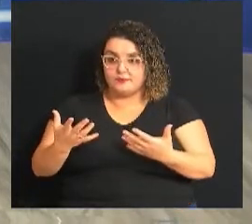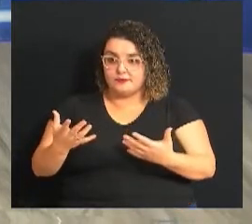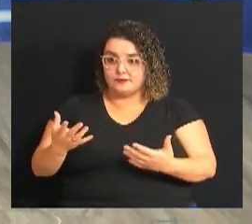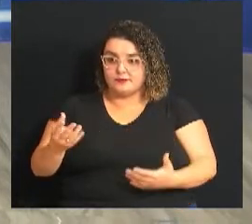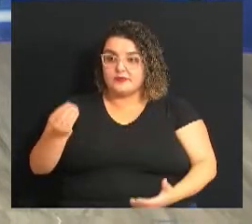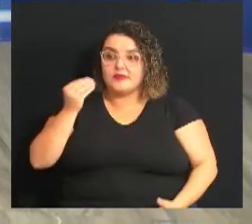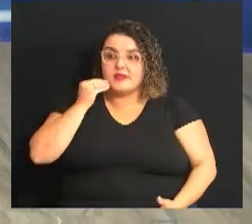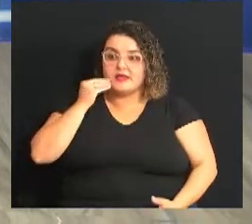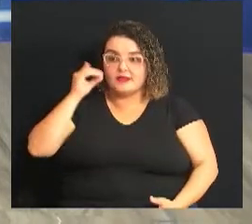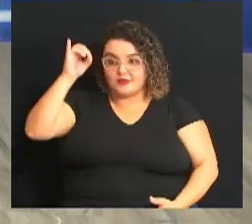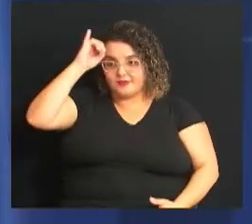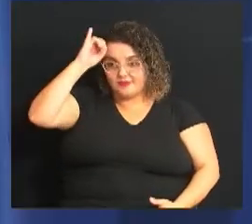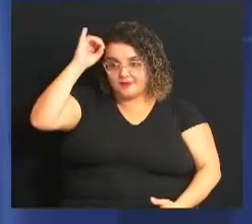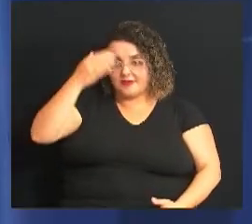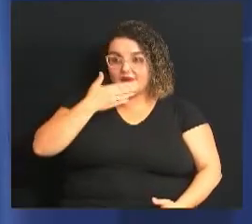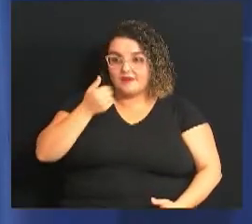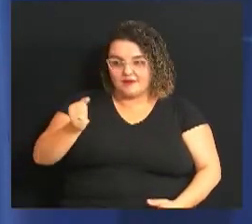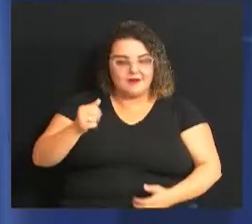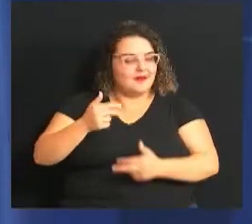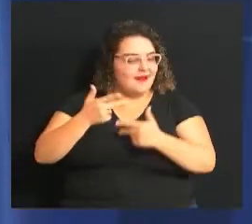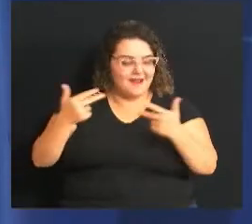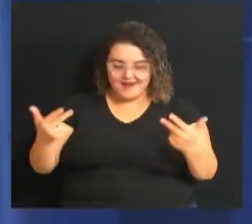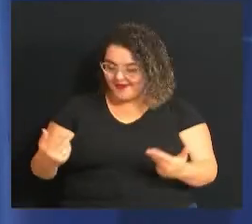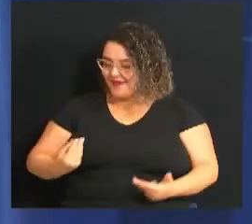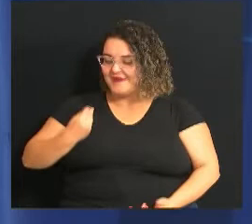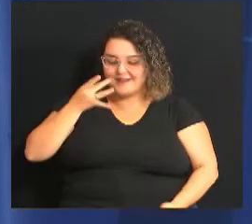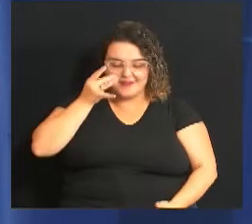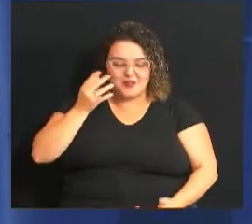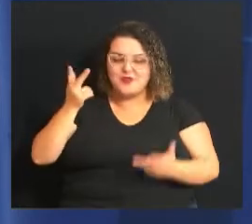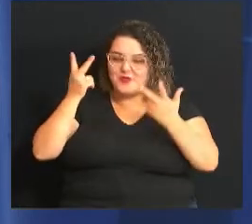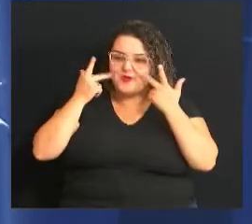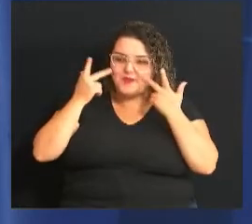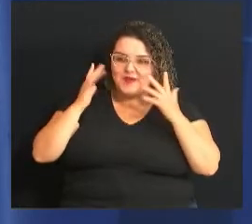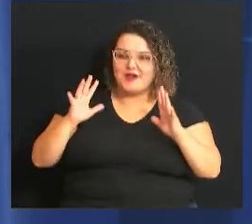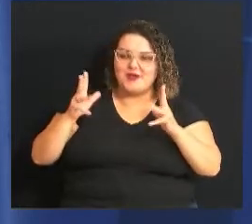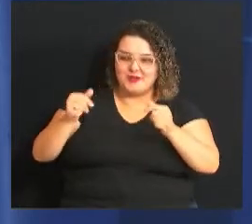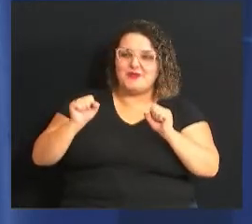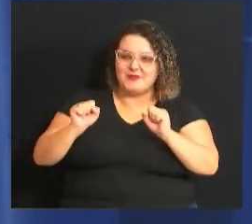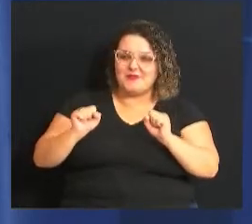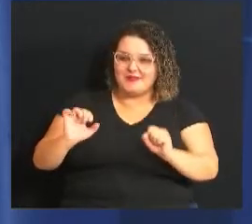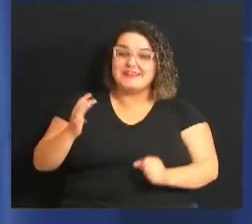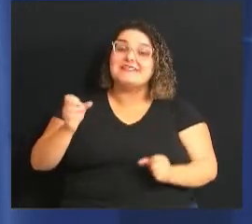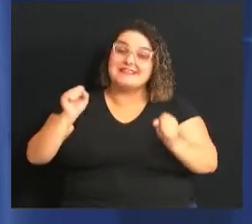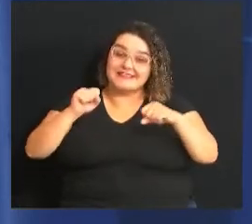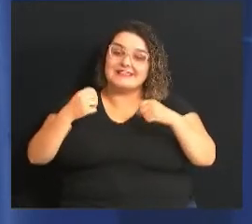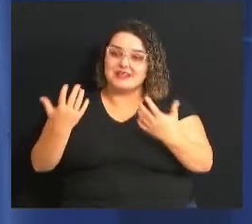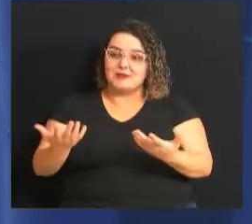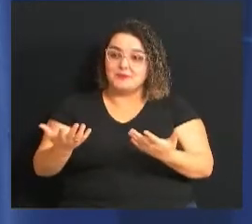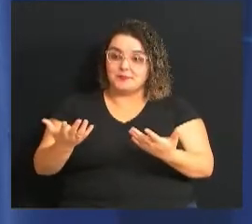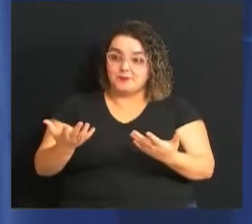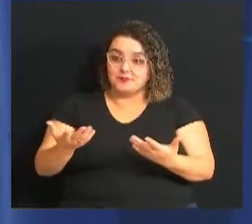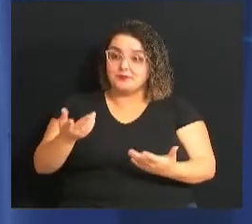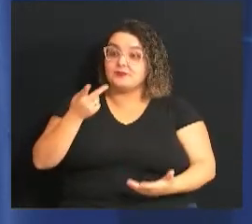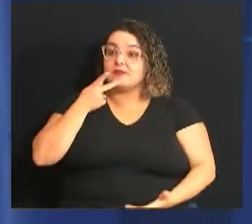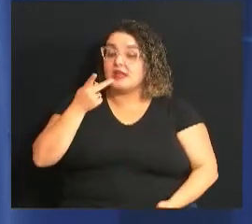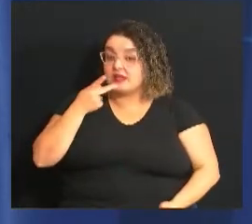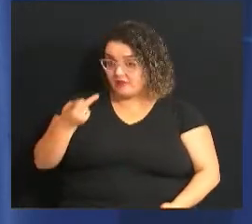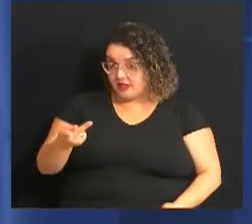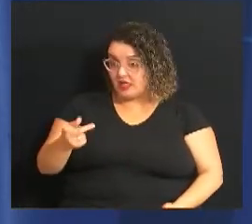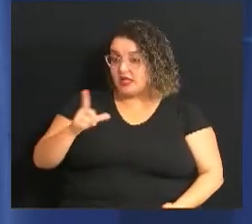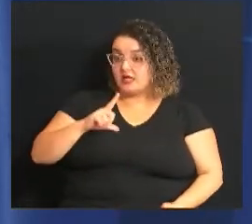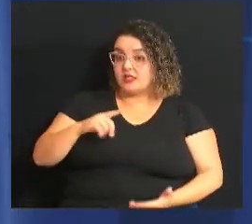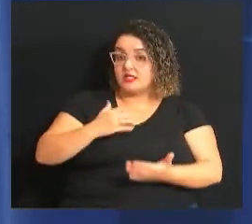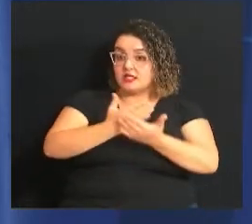daqui para ver se melhora. Essas coisas que acontecem no ao vivo, gente. Tudo pode acontecer. Eu estava comentando que tem um estudo